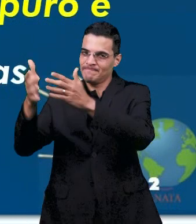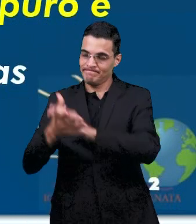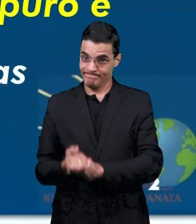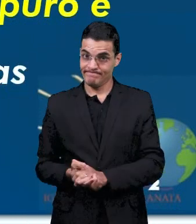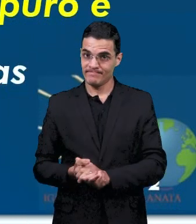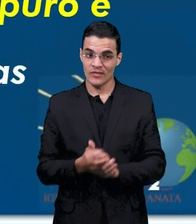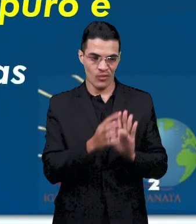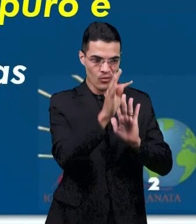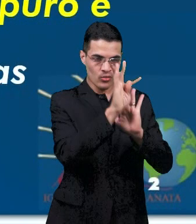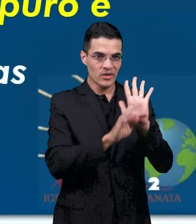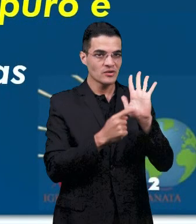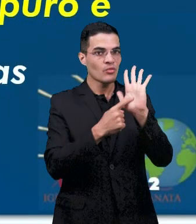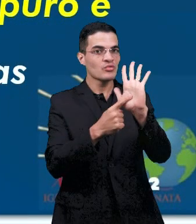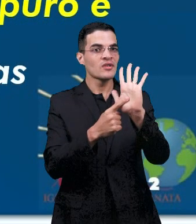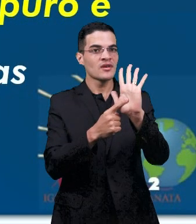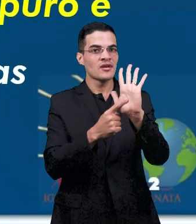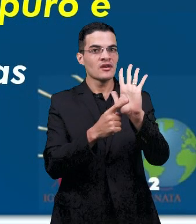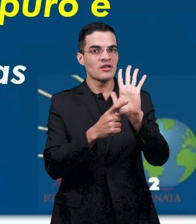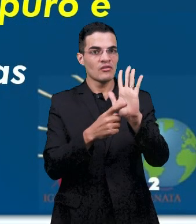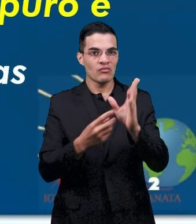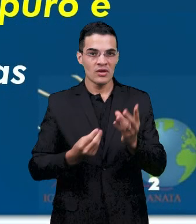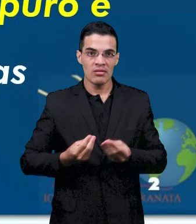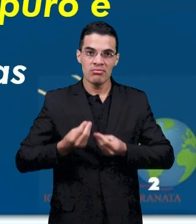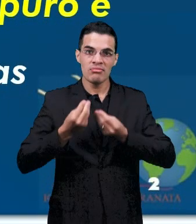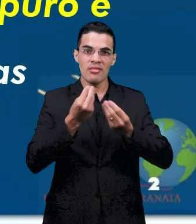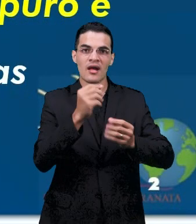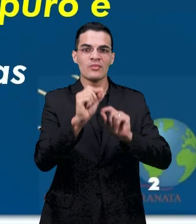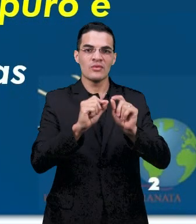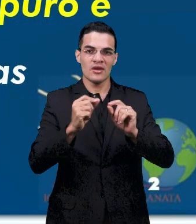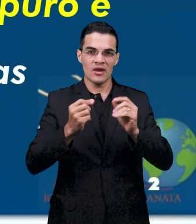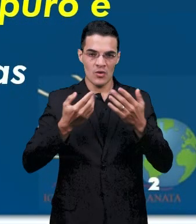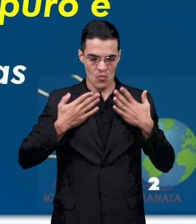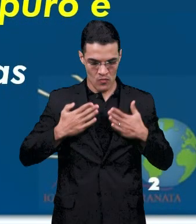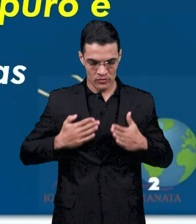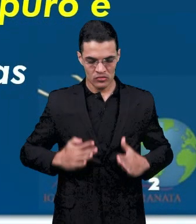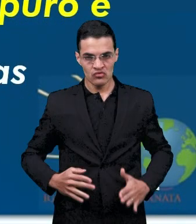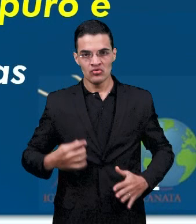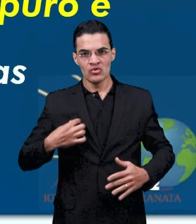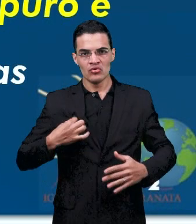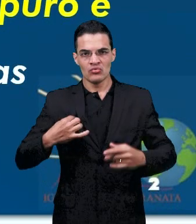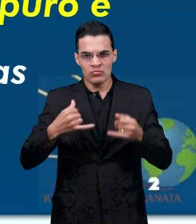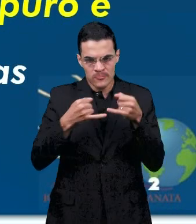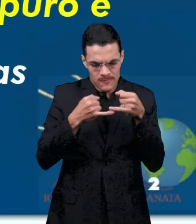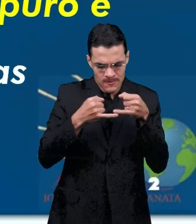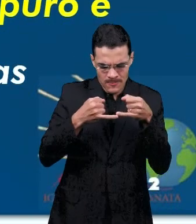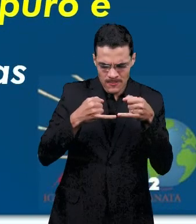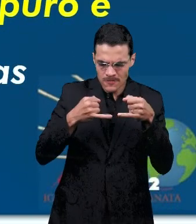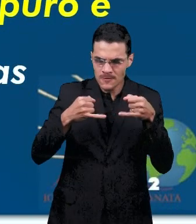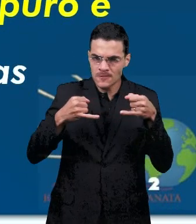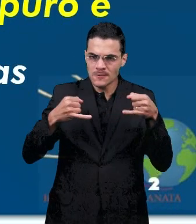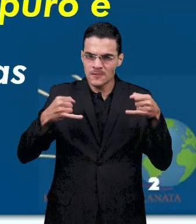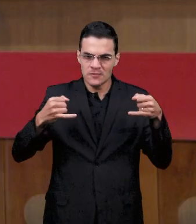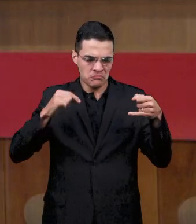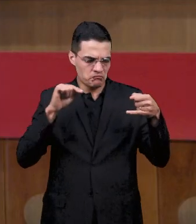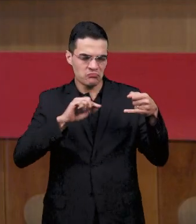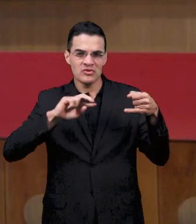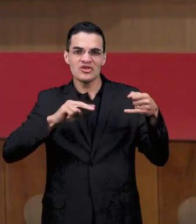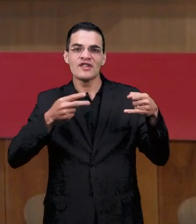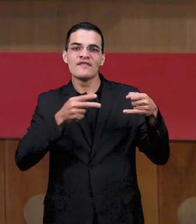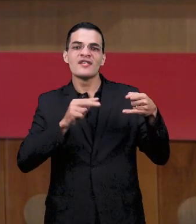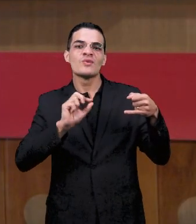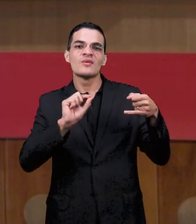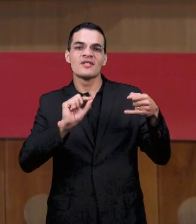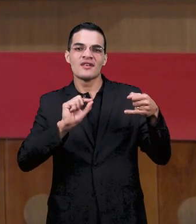e resplandecente, porque o linho fino são a justiça dos santos. Pode voltar aqui agora.